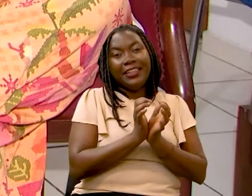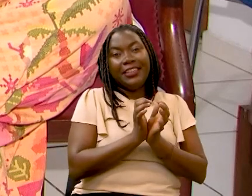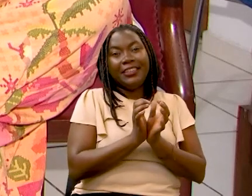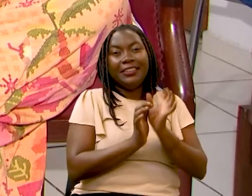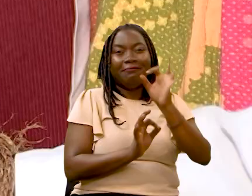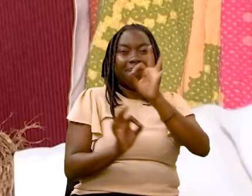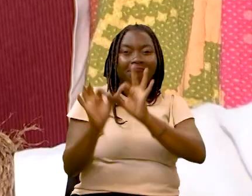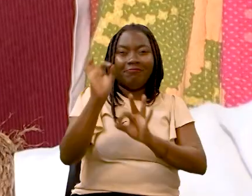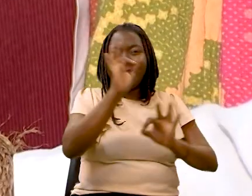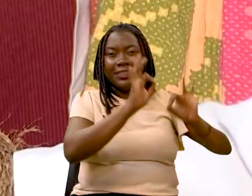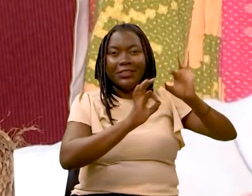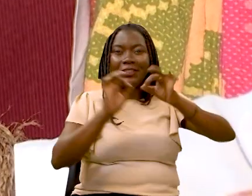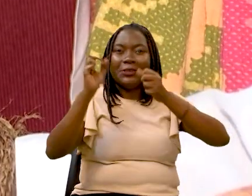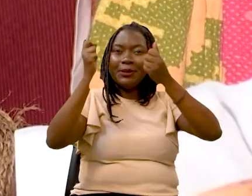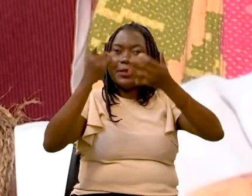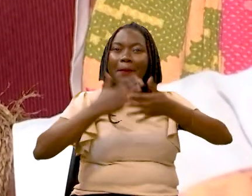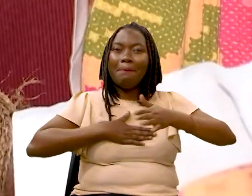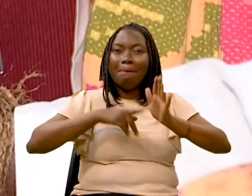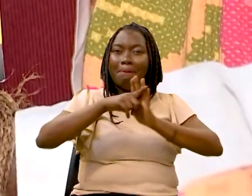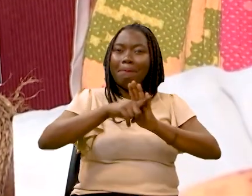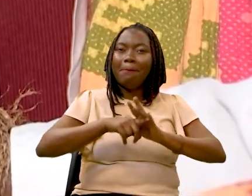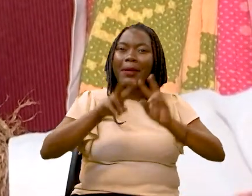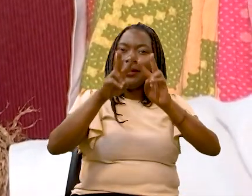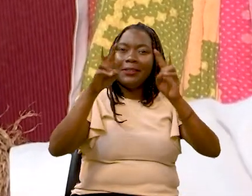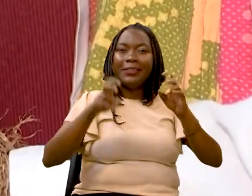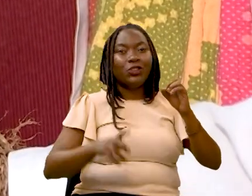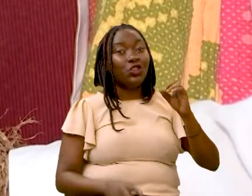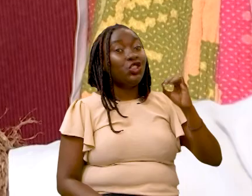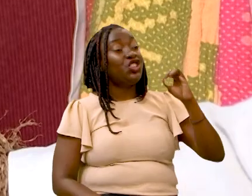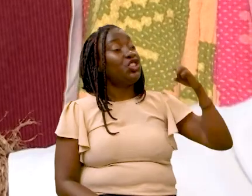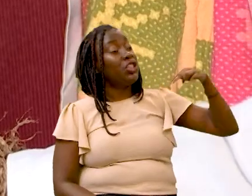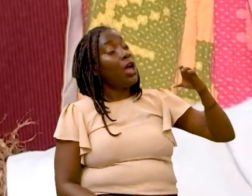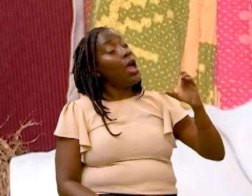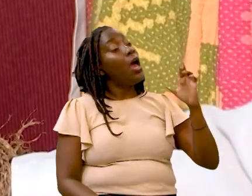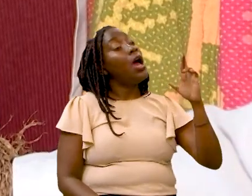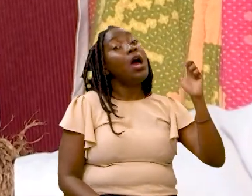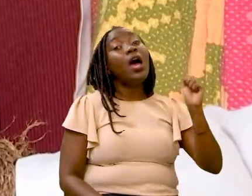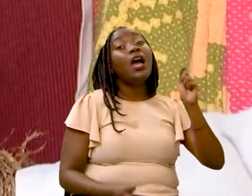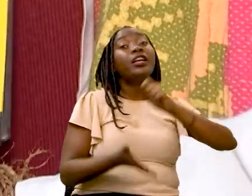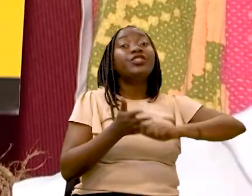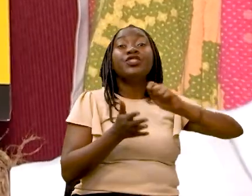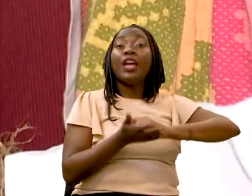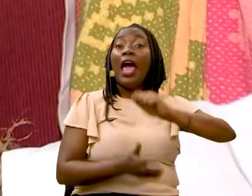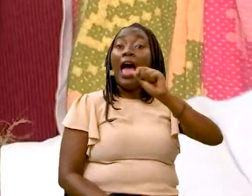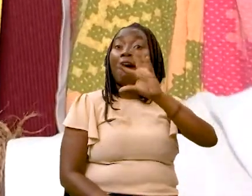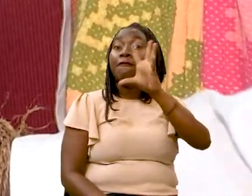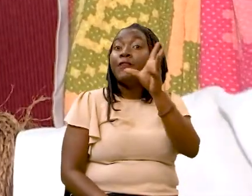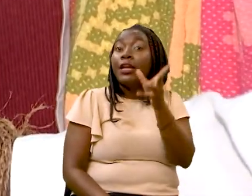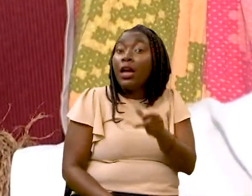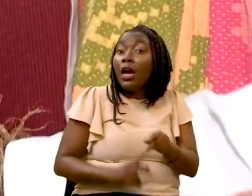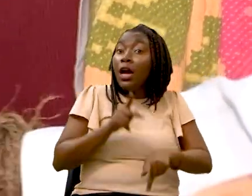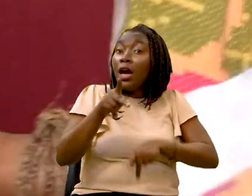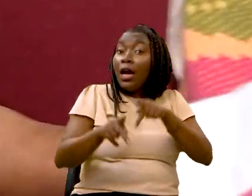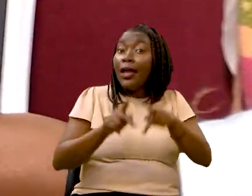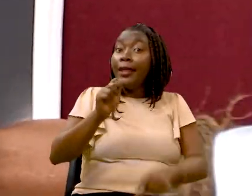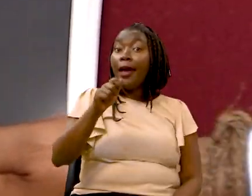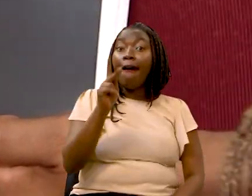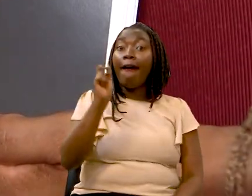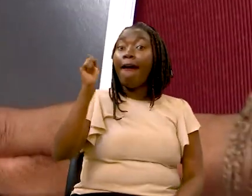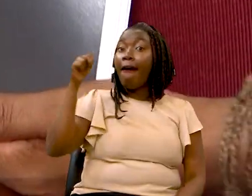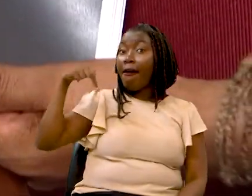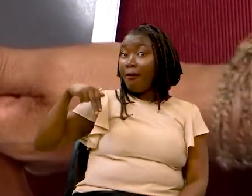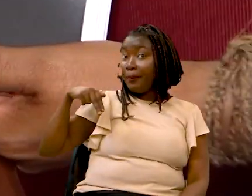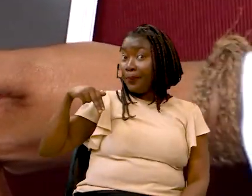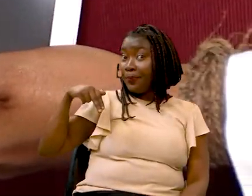a equipe, uma diagramação falando da minha pesquisa sobre a Adinkra, né? A Adinkra é uma escrita africana do